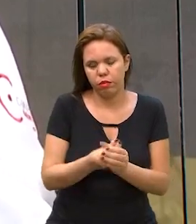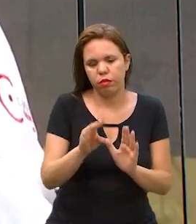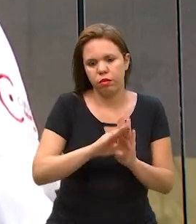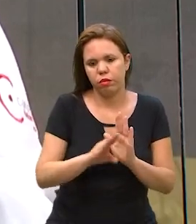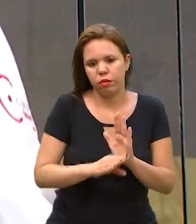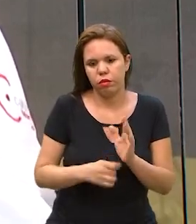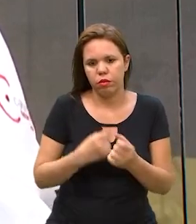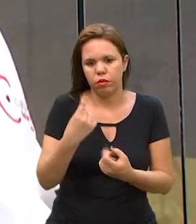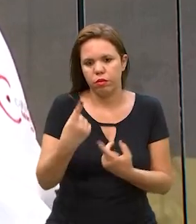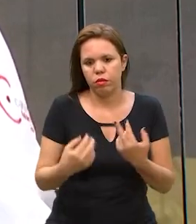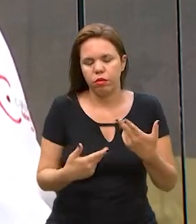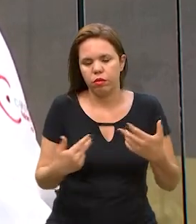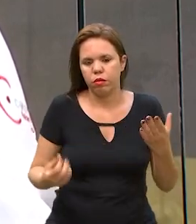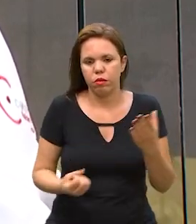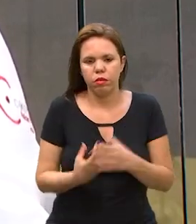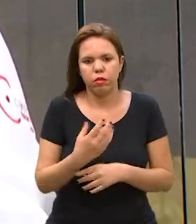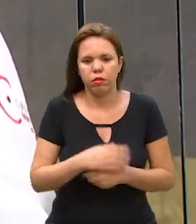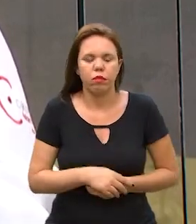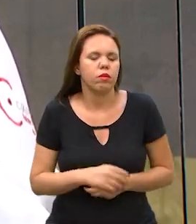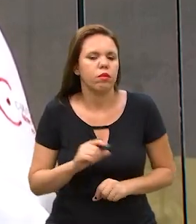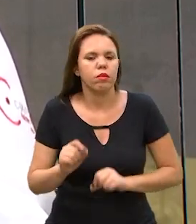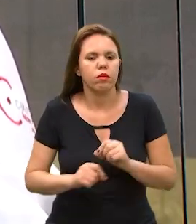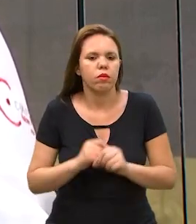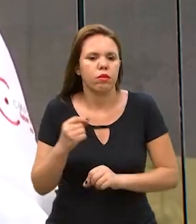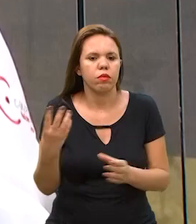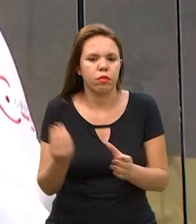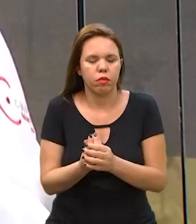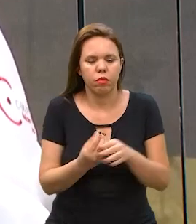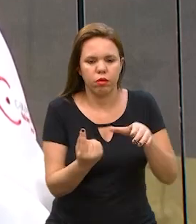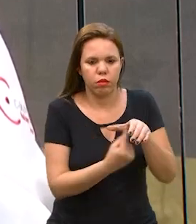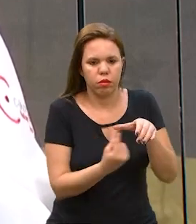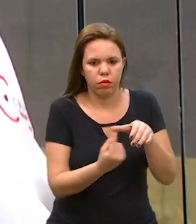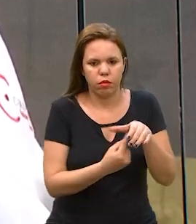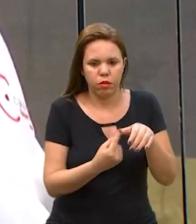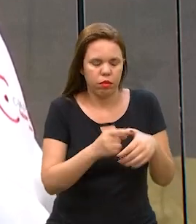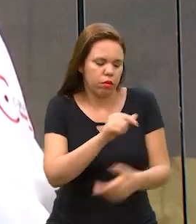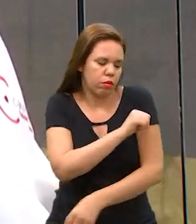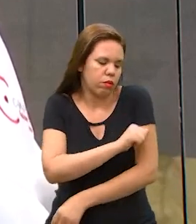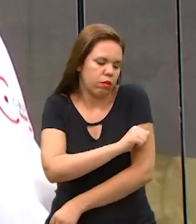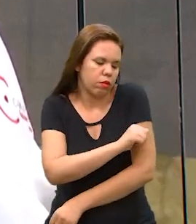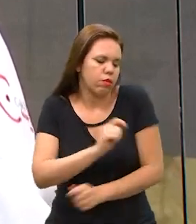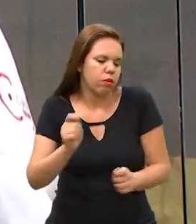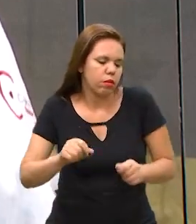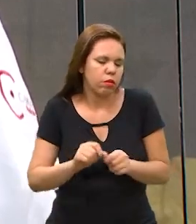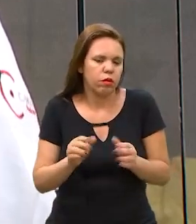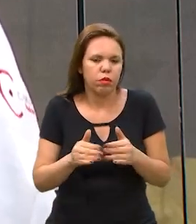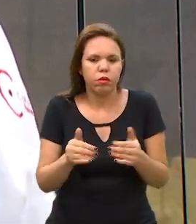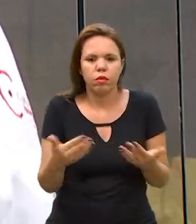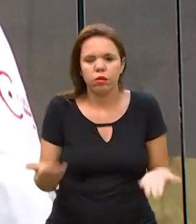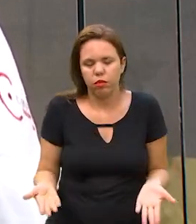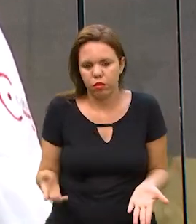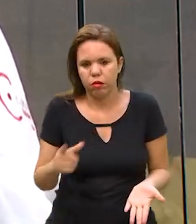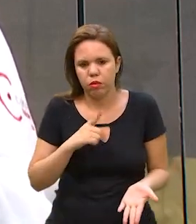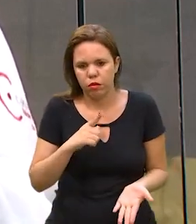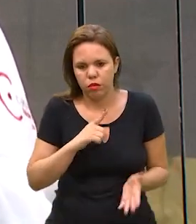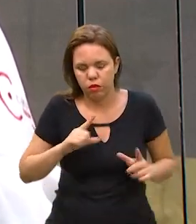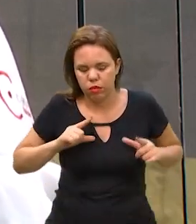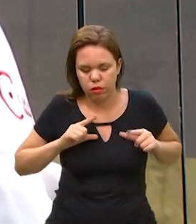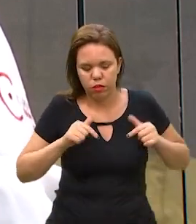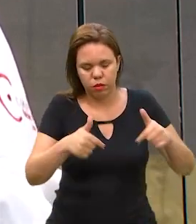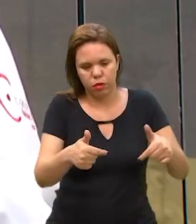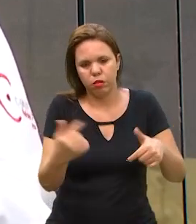e alguma eventualidade que está na clínica do enfermeiro poder solicitar. Então, eles têm uma